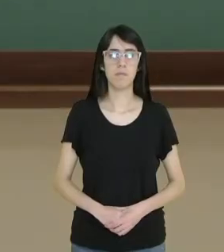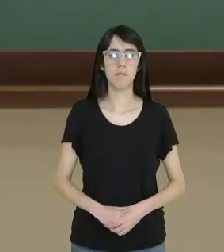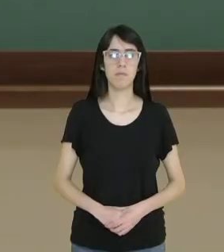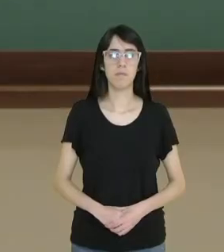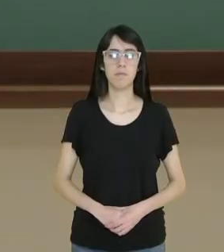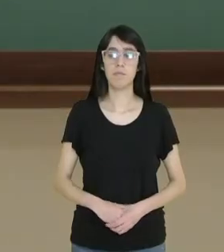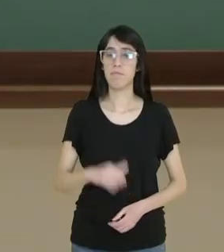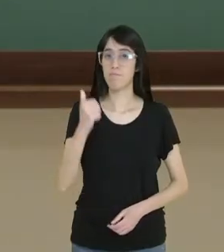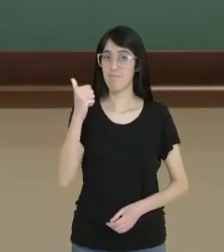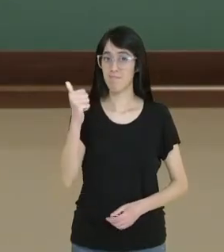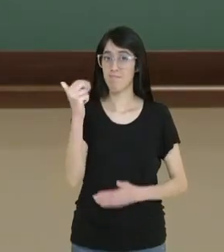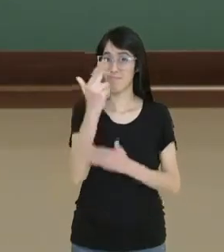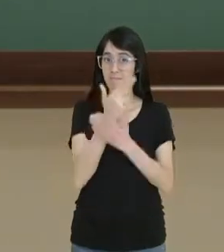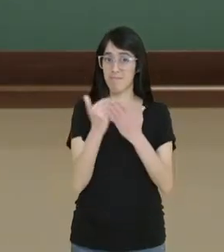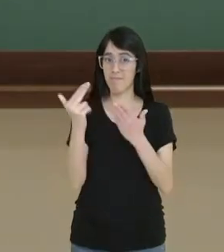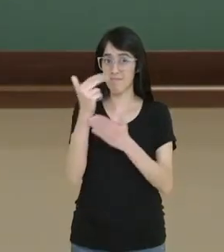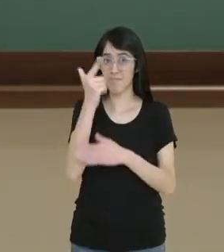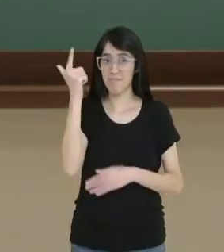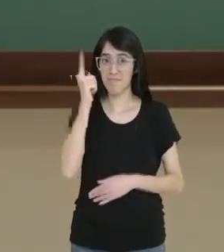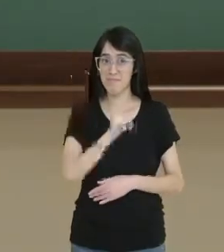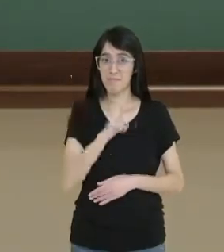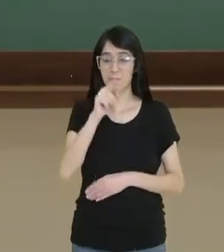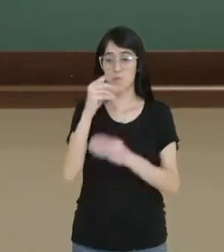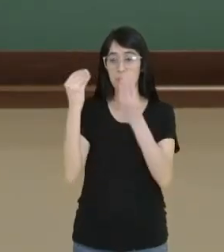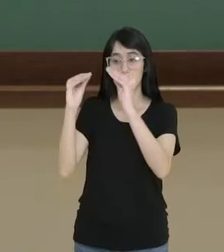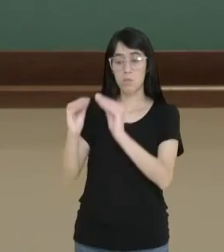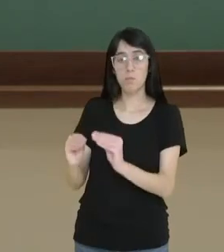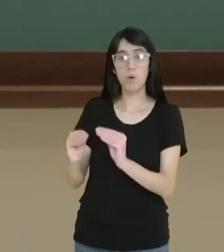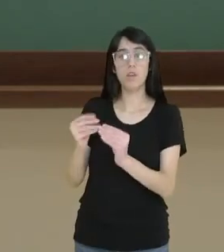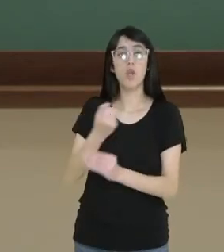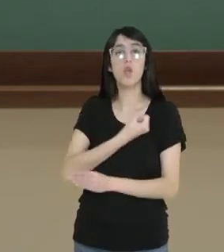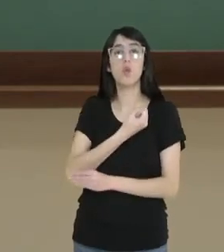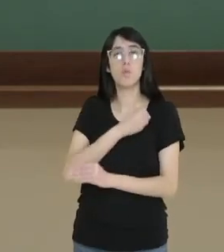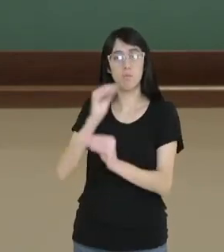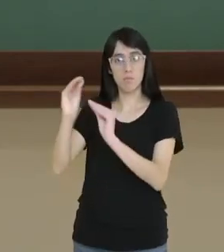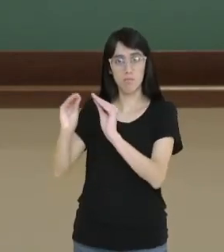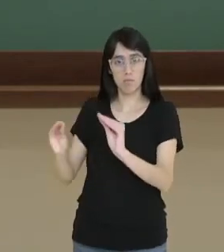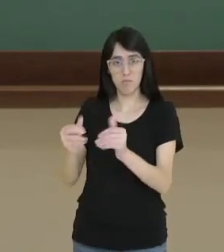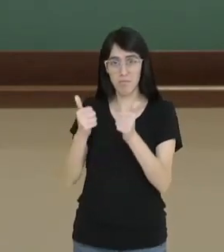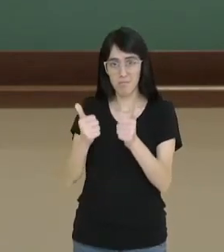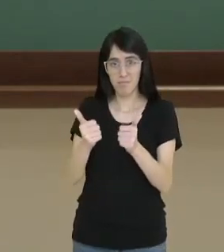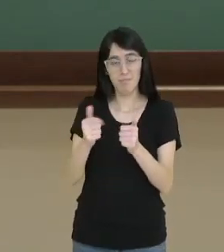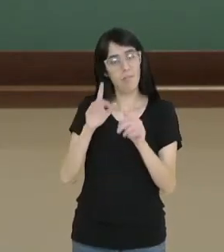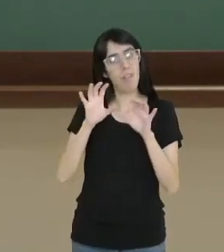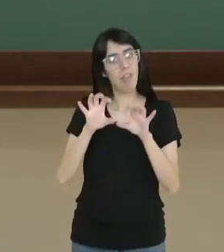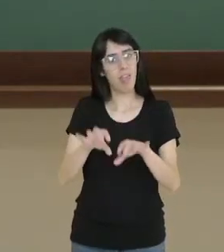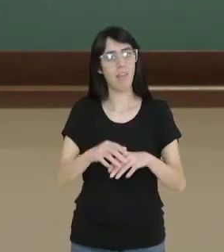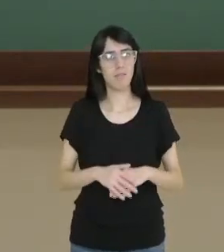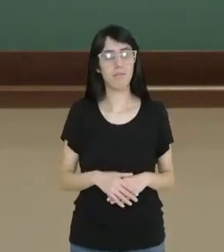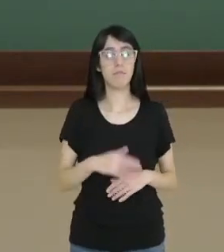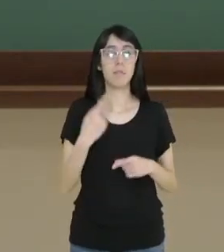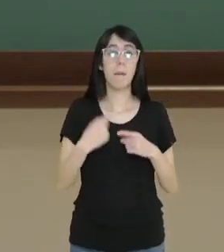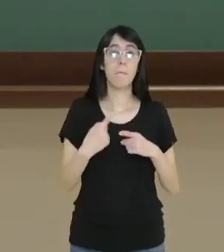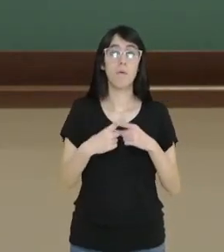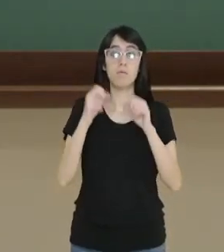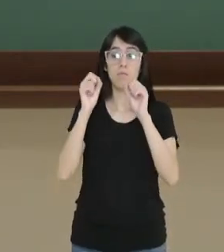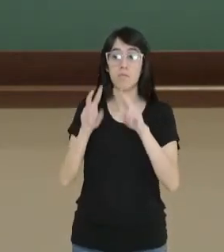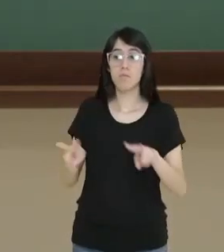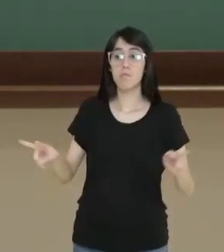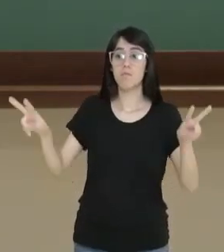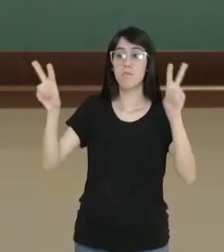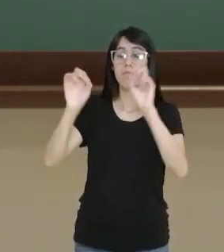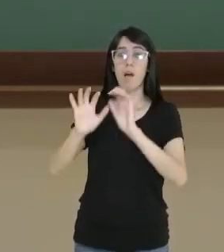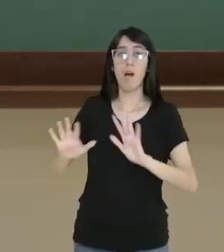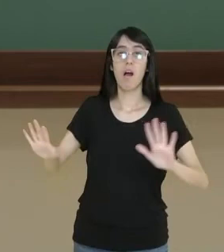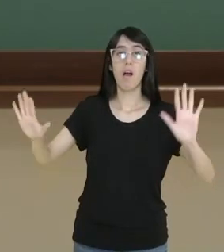Fez o desenho? Colocou as medidas no desenho? É, porque é assim que a gente começa. Porque de repente visualizar demais na